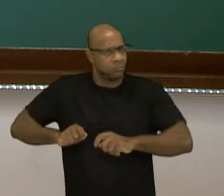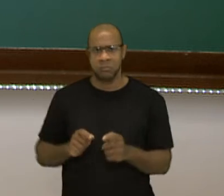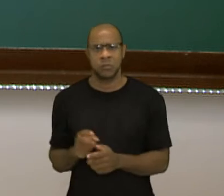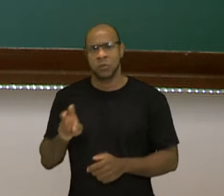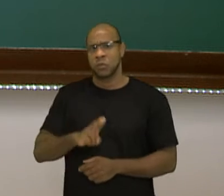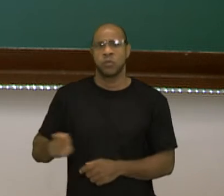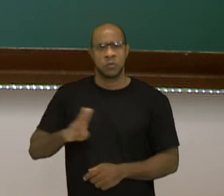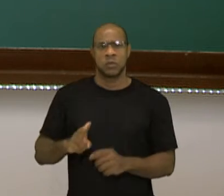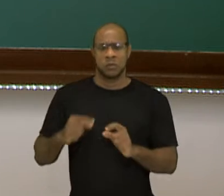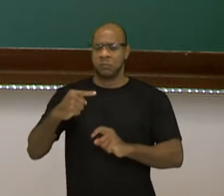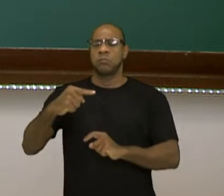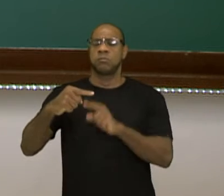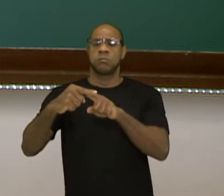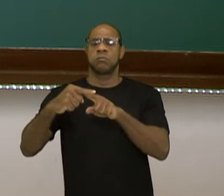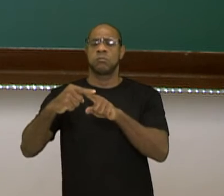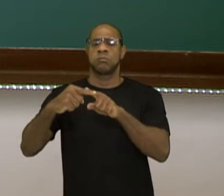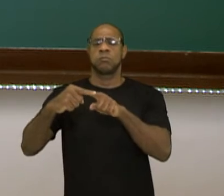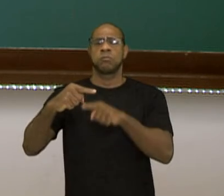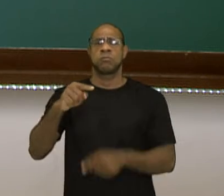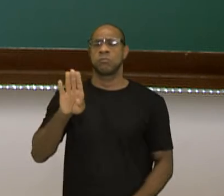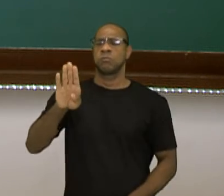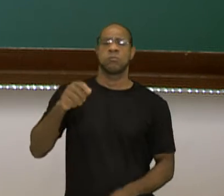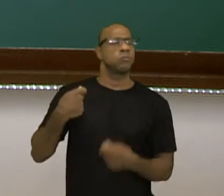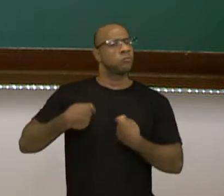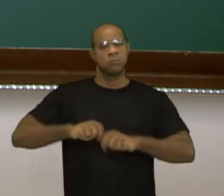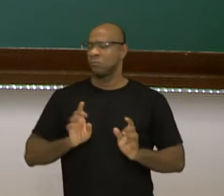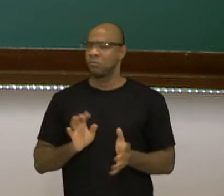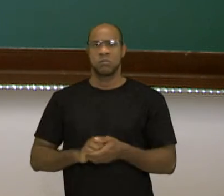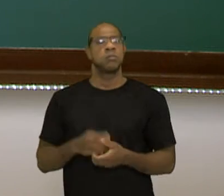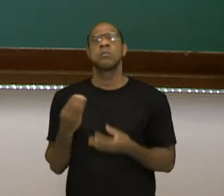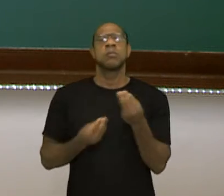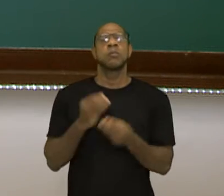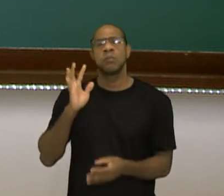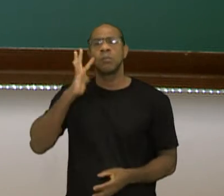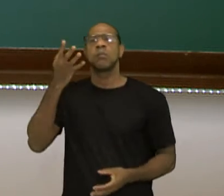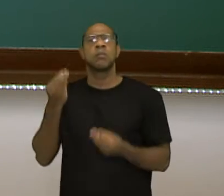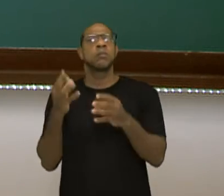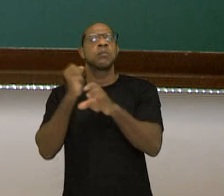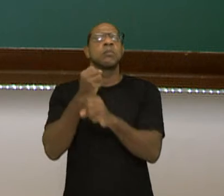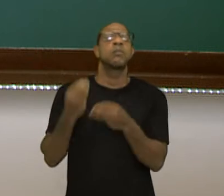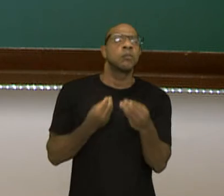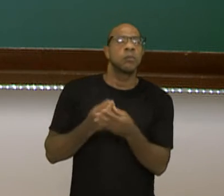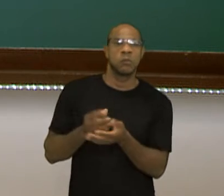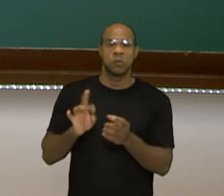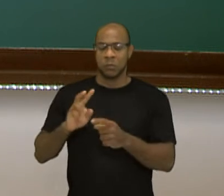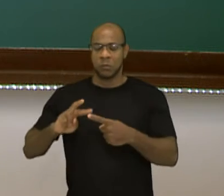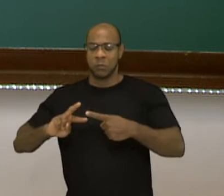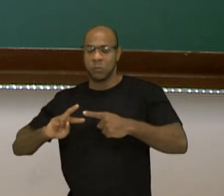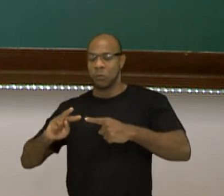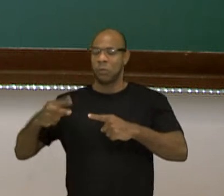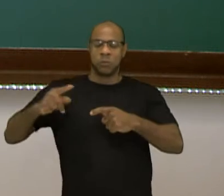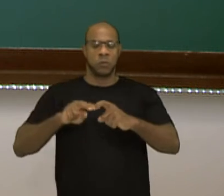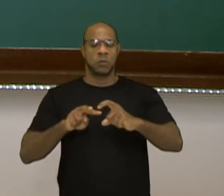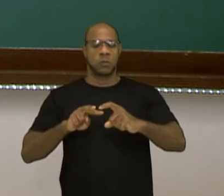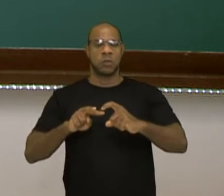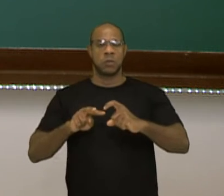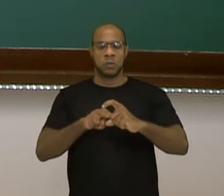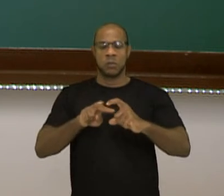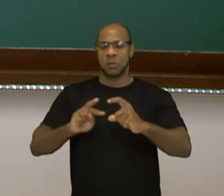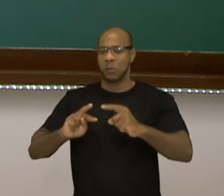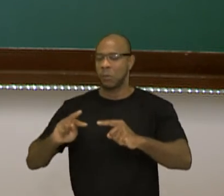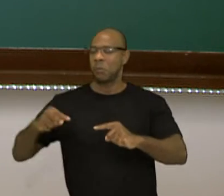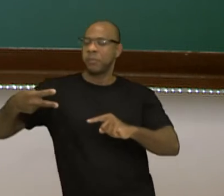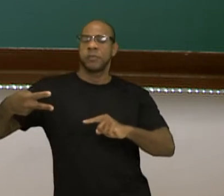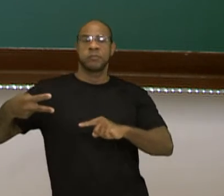usando expoente negativo, não é verdade? Então, como que a gente resolve isso? Inverte a base, que esse expoente se transforma